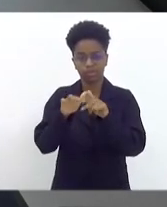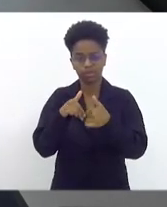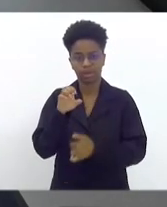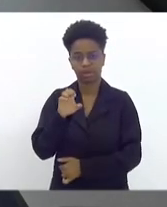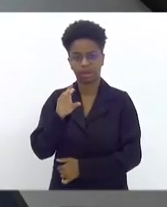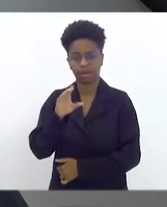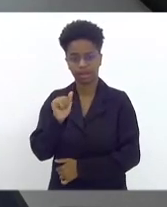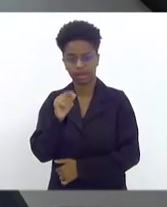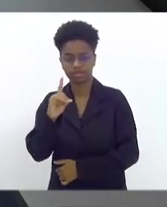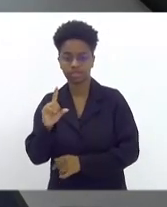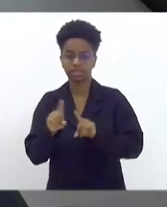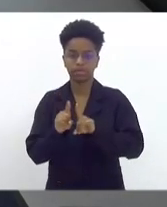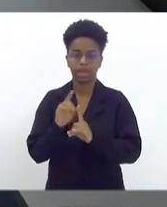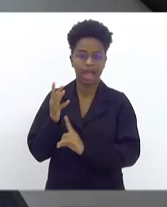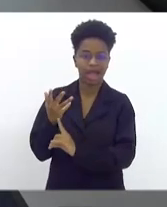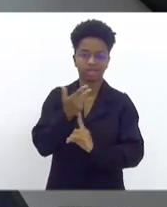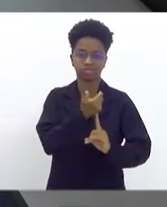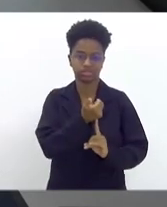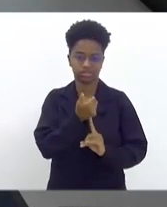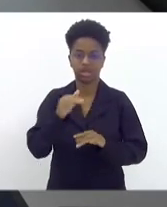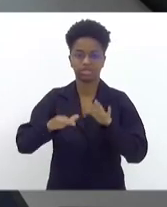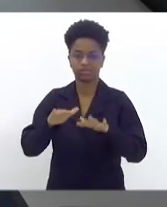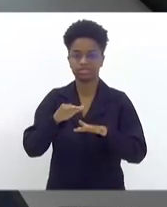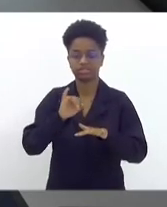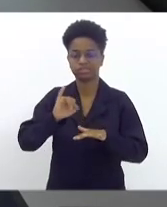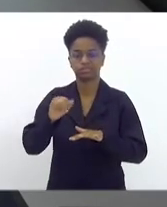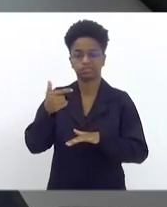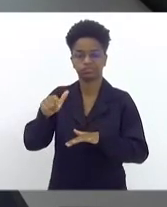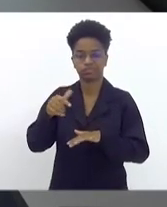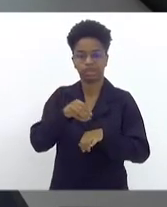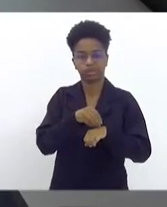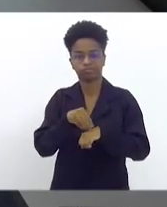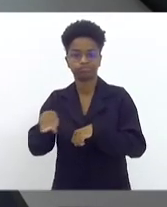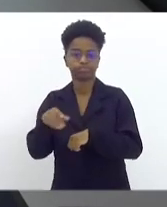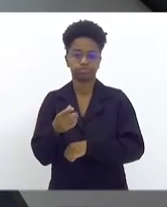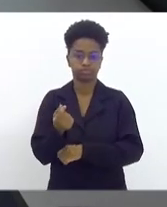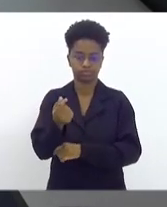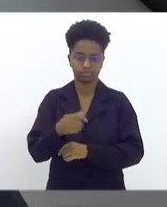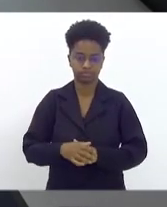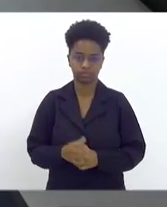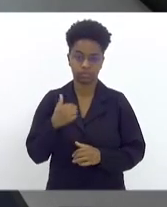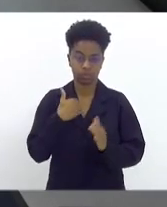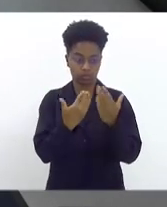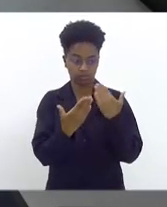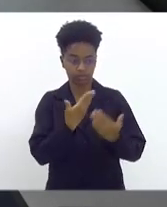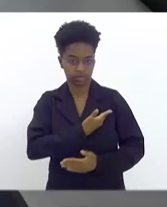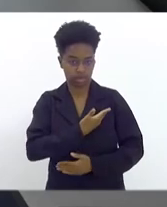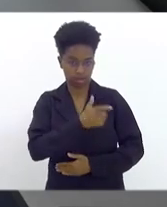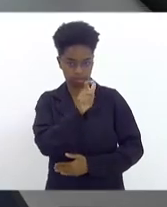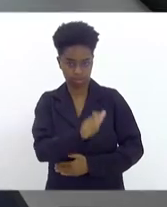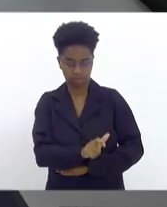mesmo por parte dos artistas quando do não repasse. Eu estava conversando até com um amigo que é do